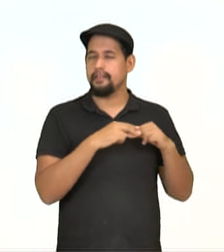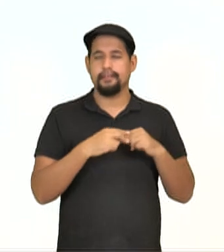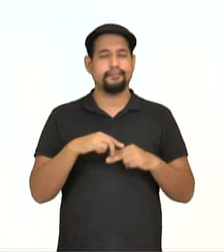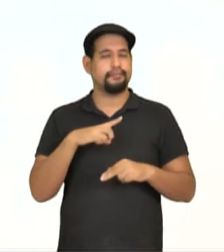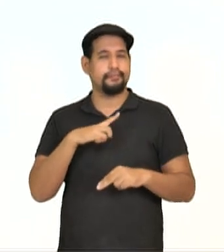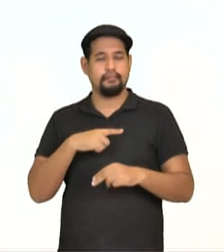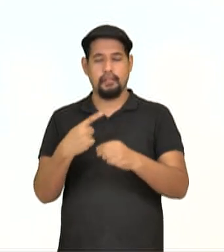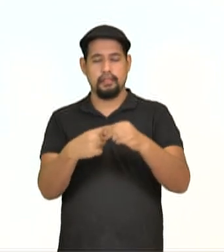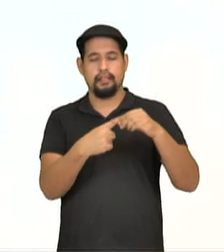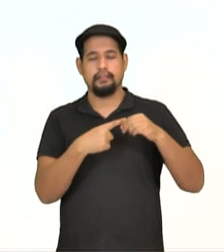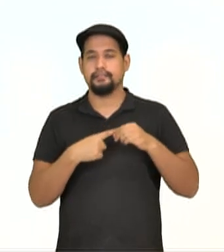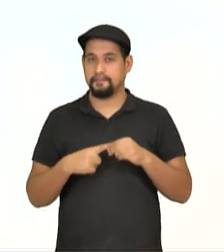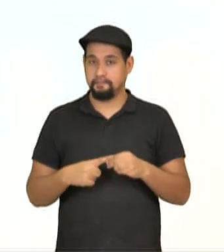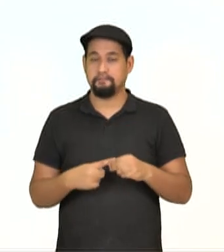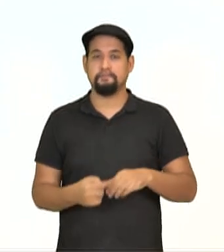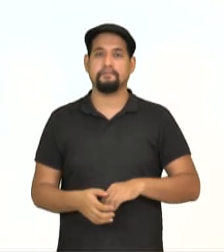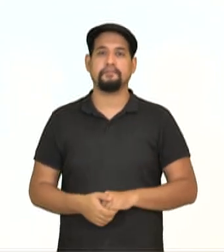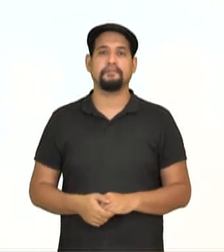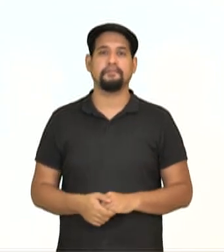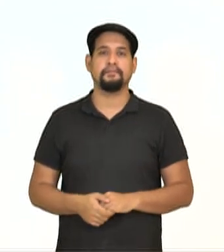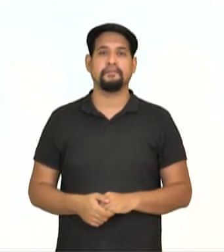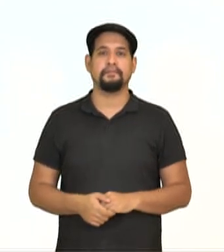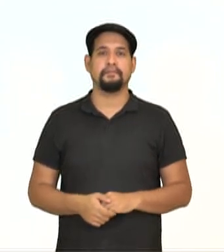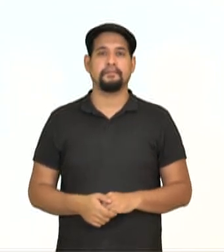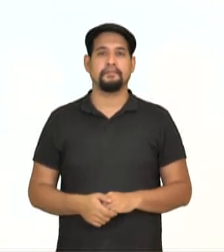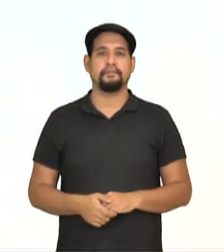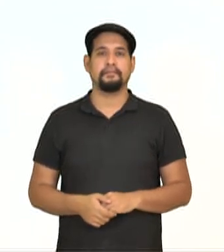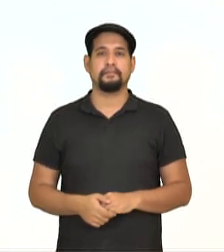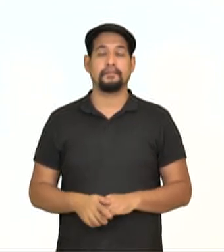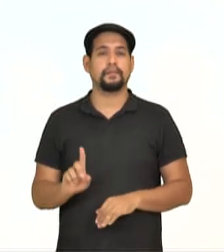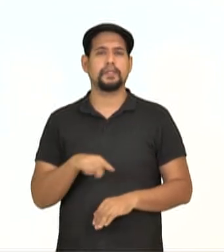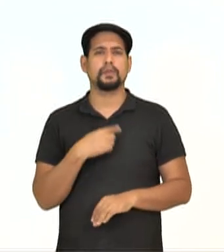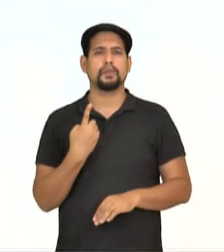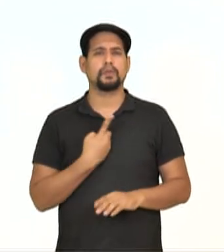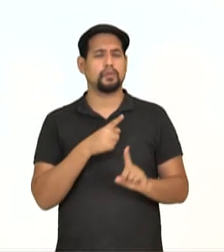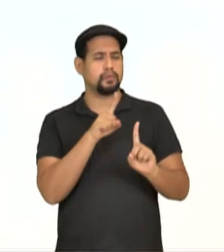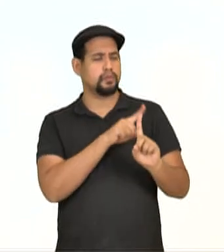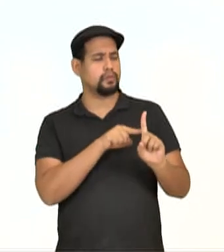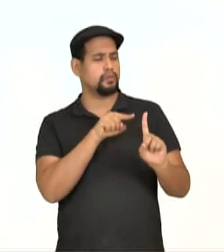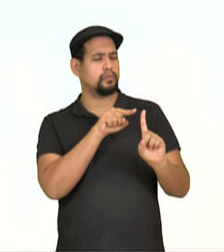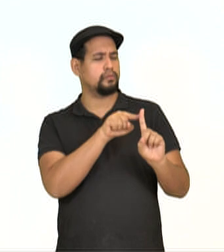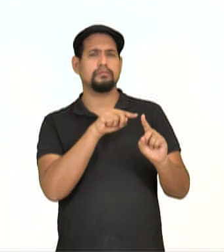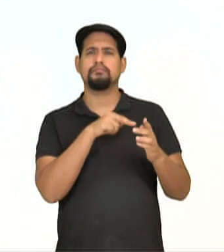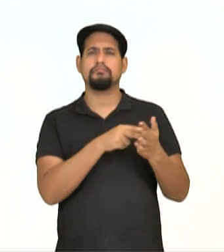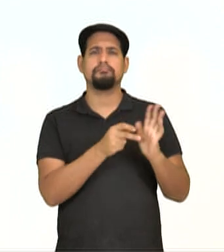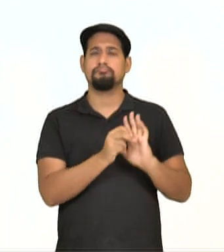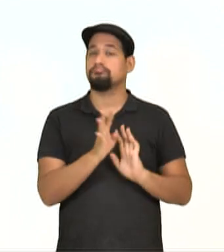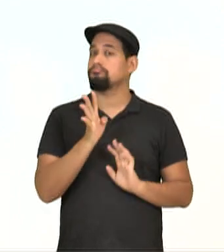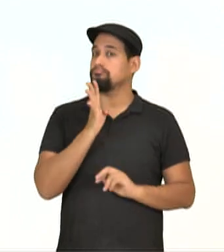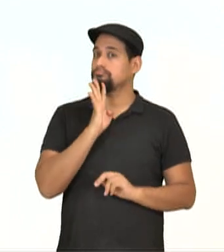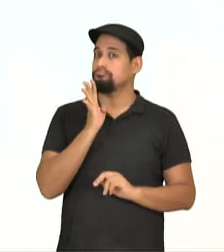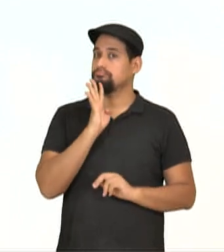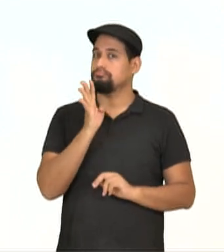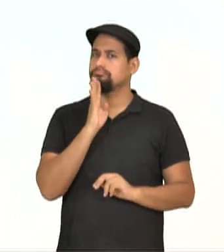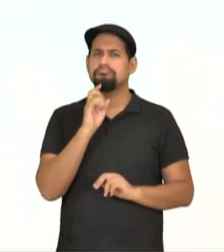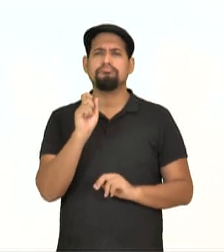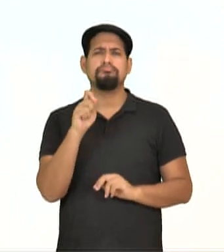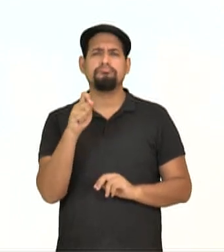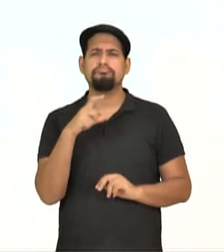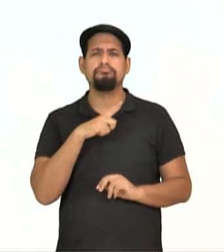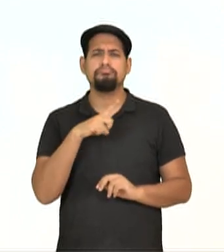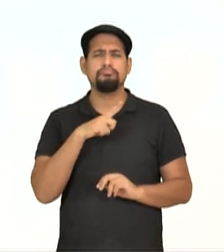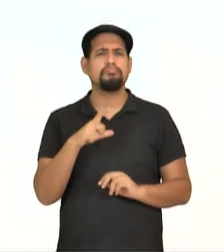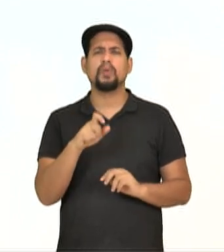urbana ou skate. Nosso objetivo hoje então é conhecer as partes do